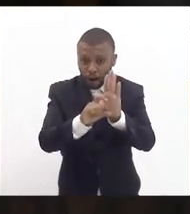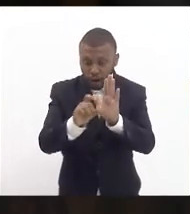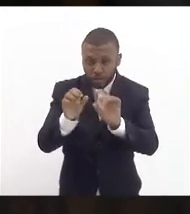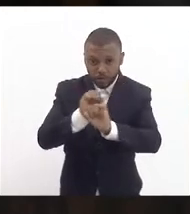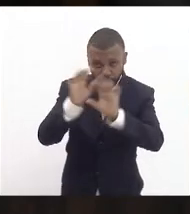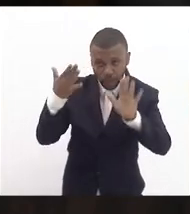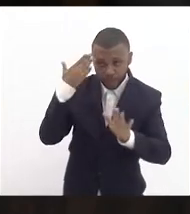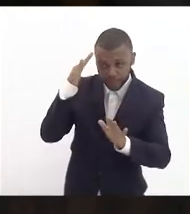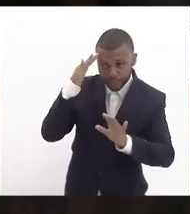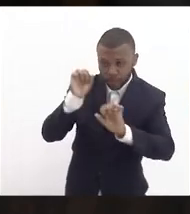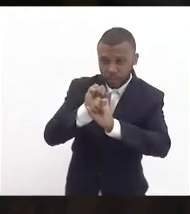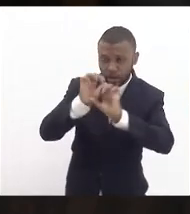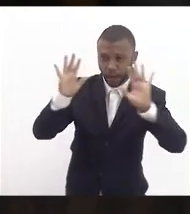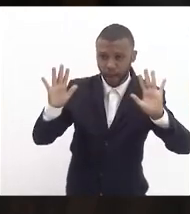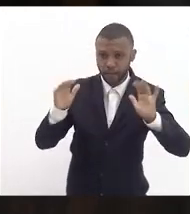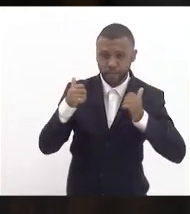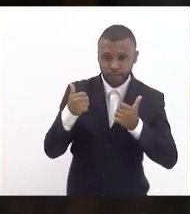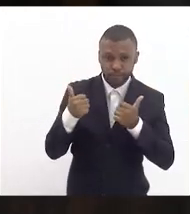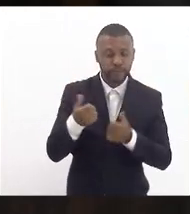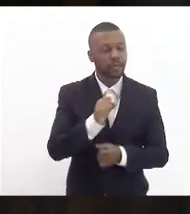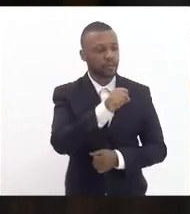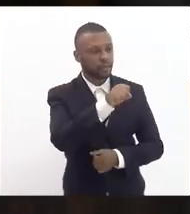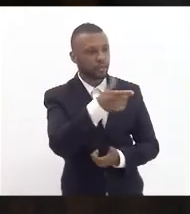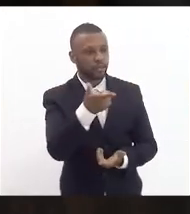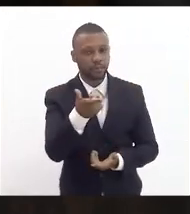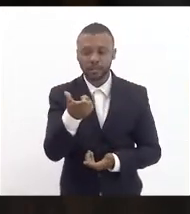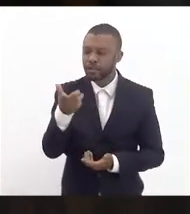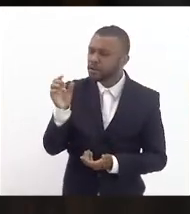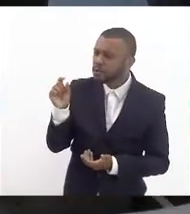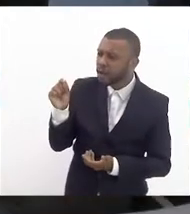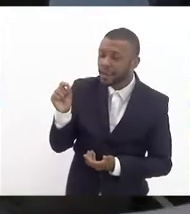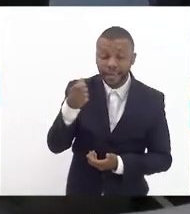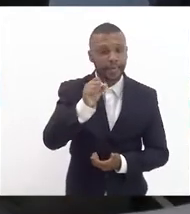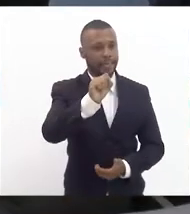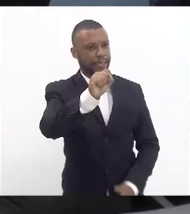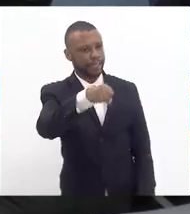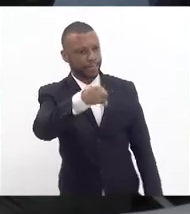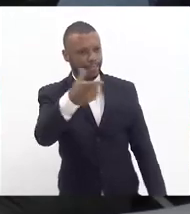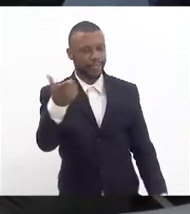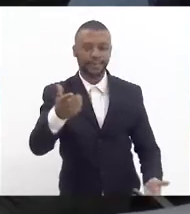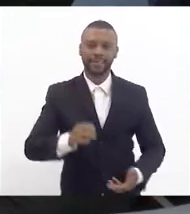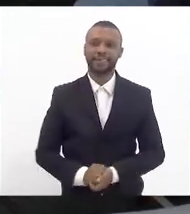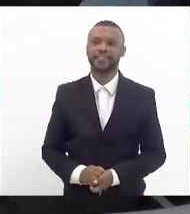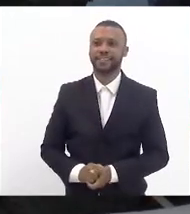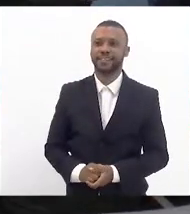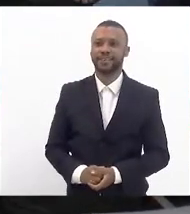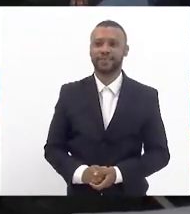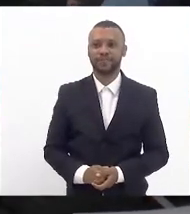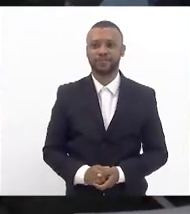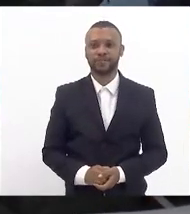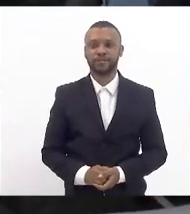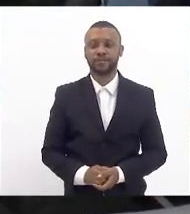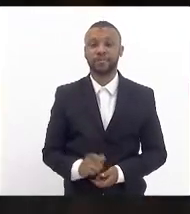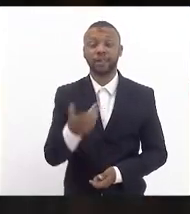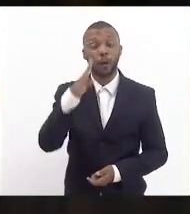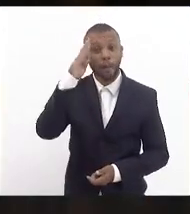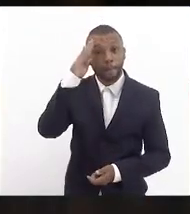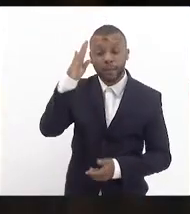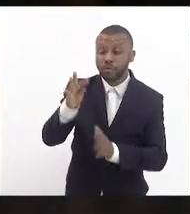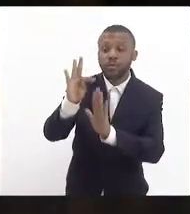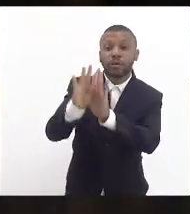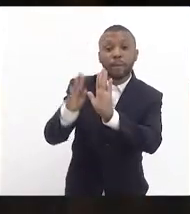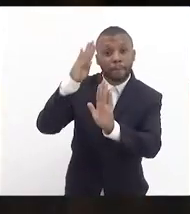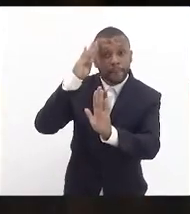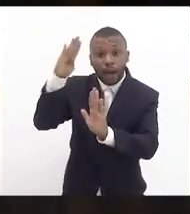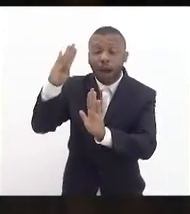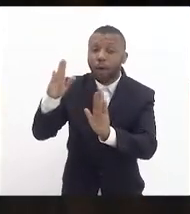não? Hein? Sim. Hein? Sim, sim. Sim. É o principal, fora os